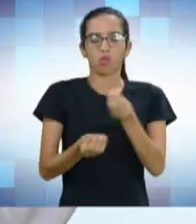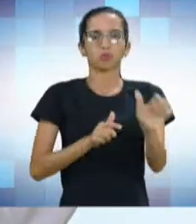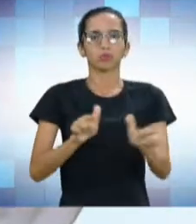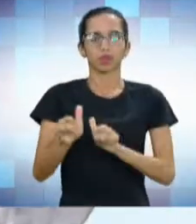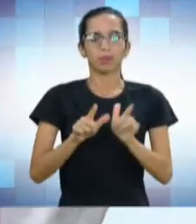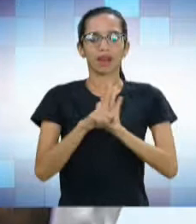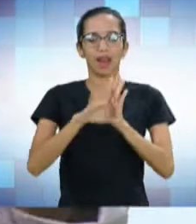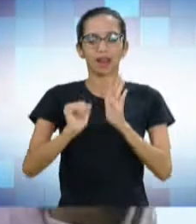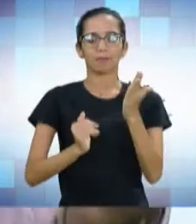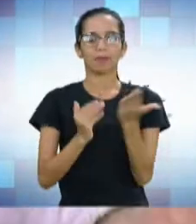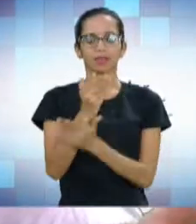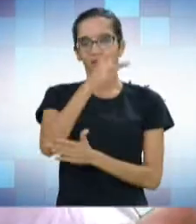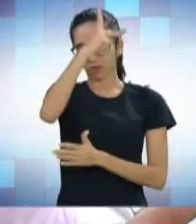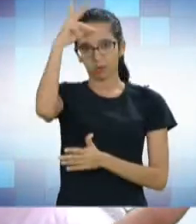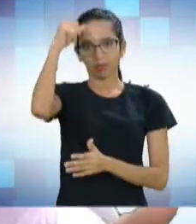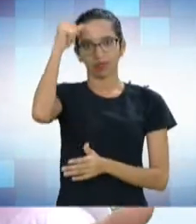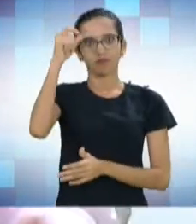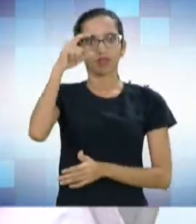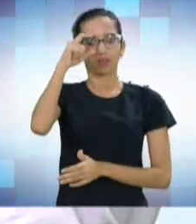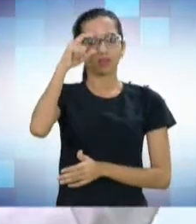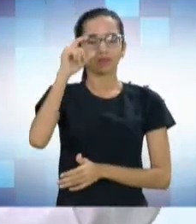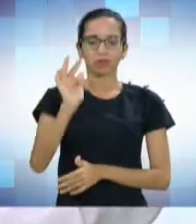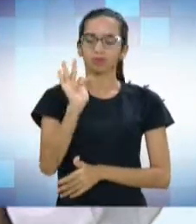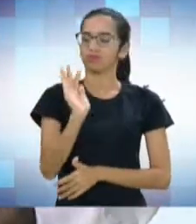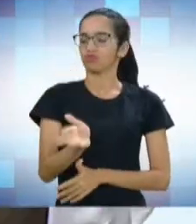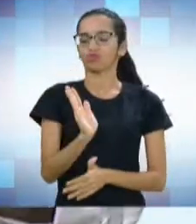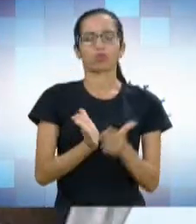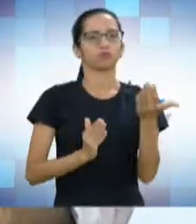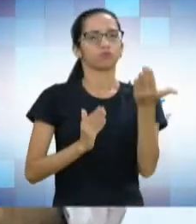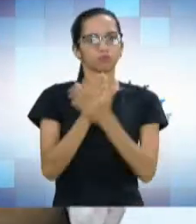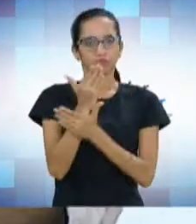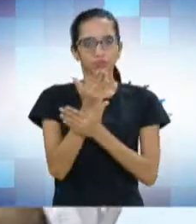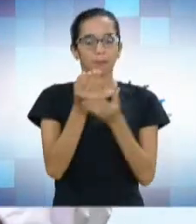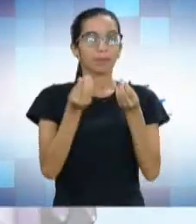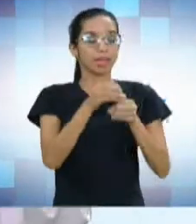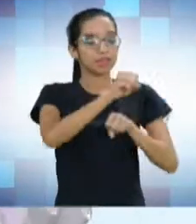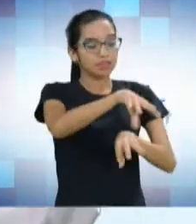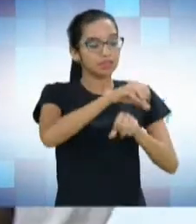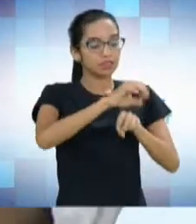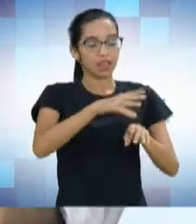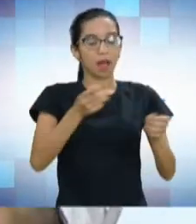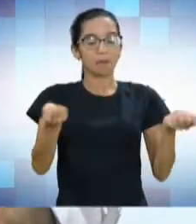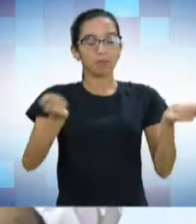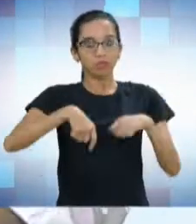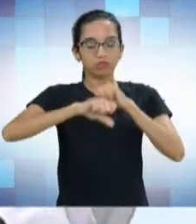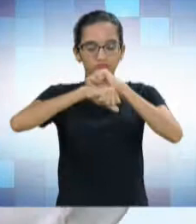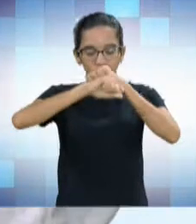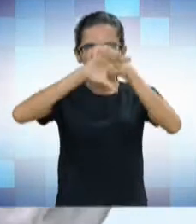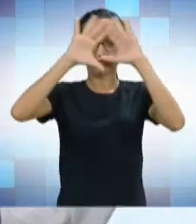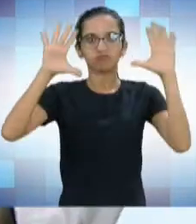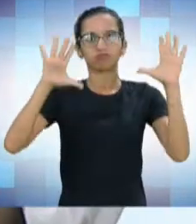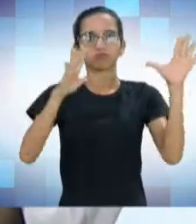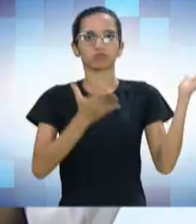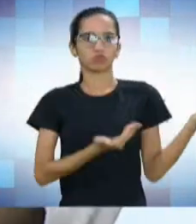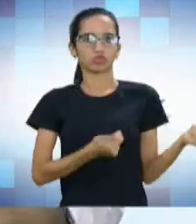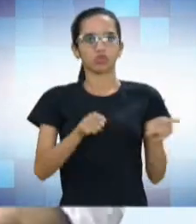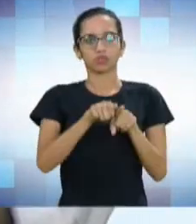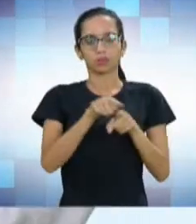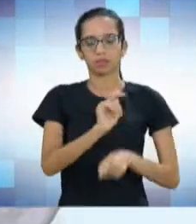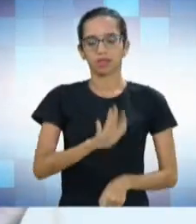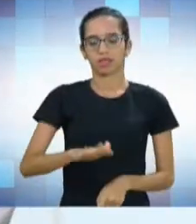teresina já está colocando em prática para ensinar despertar nos jovens nas crianças essa visão